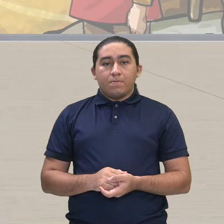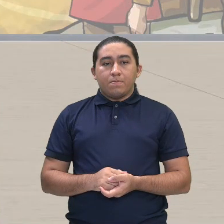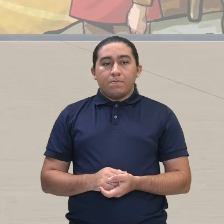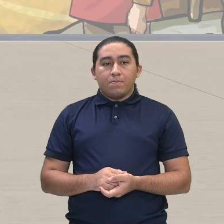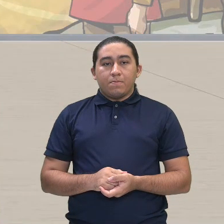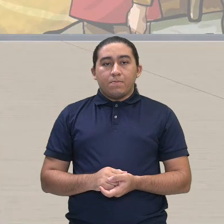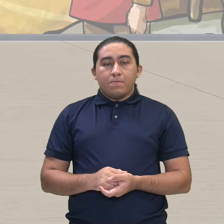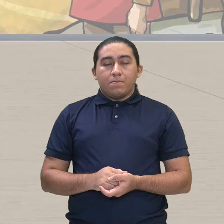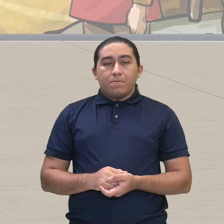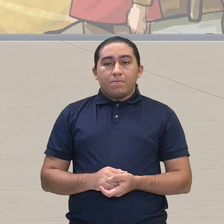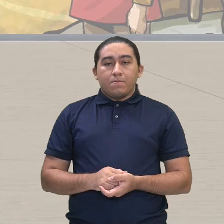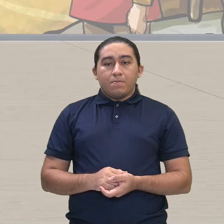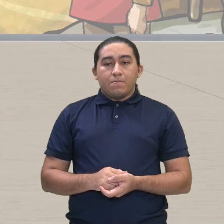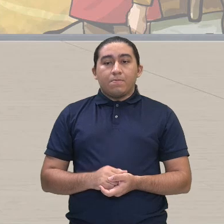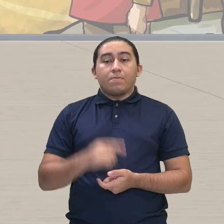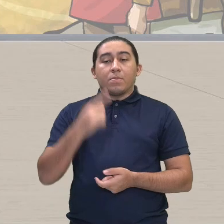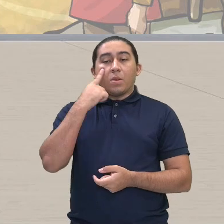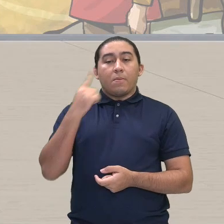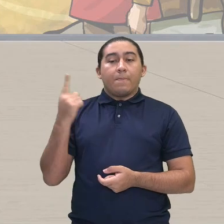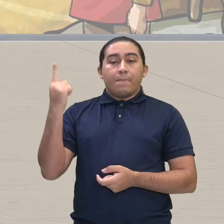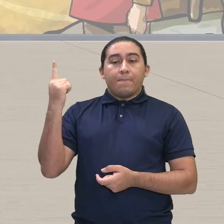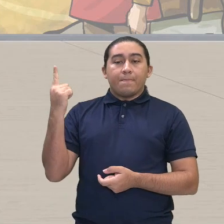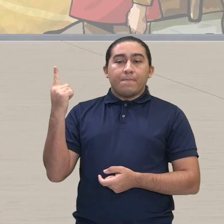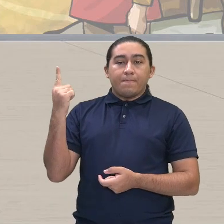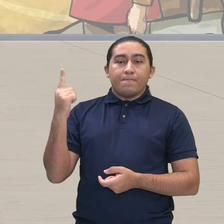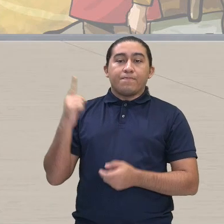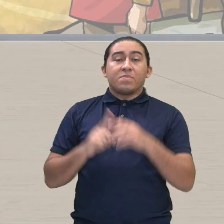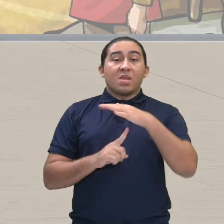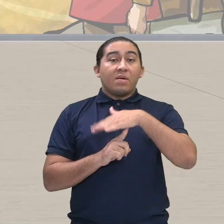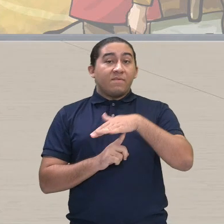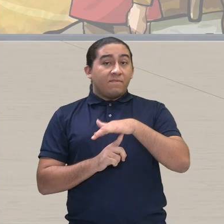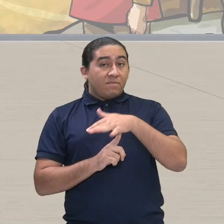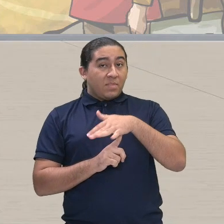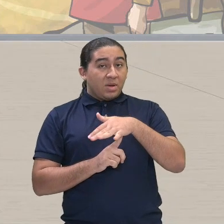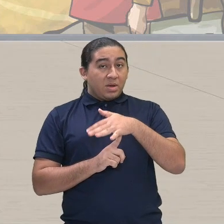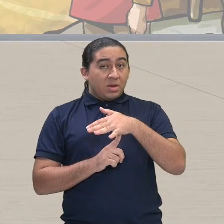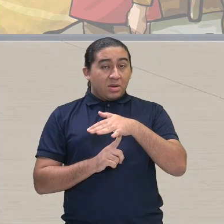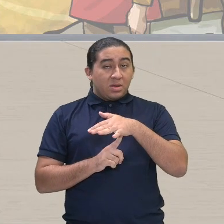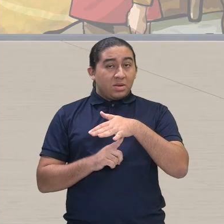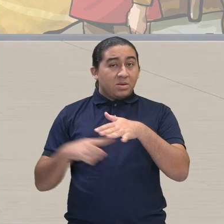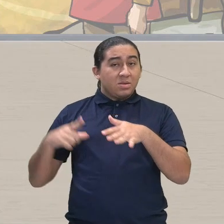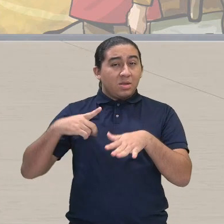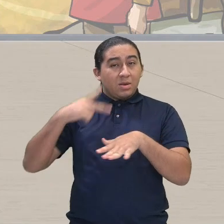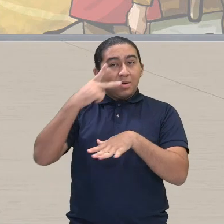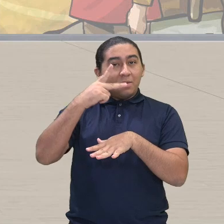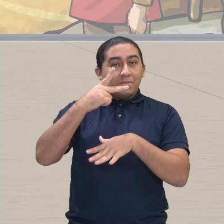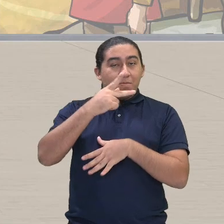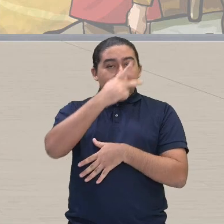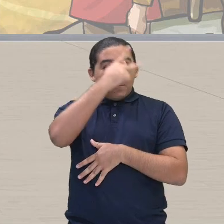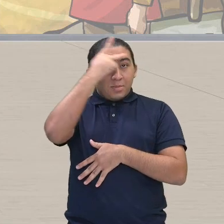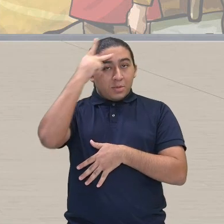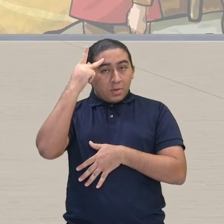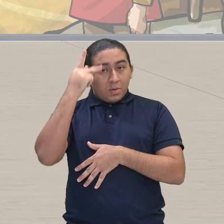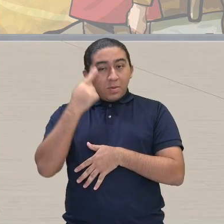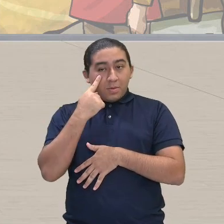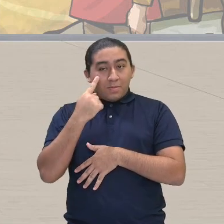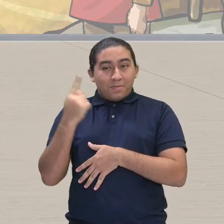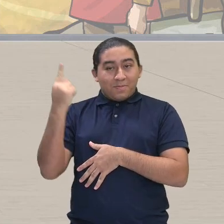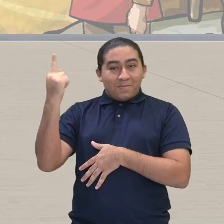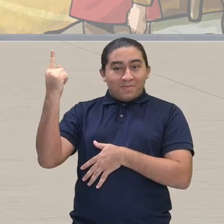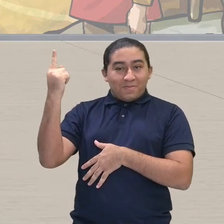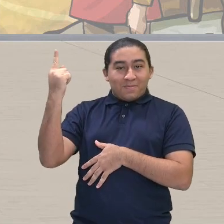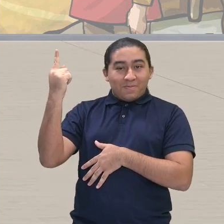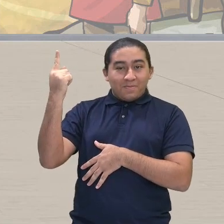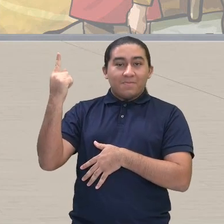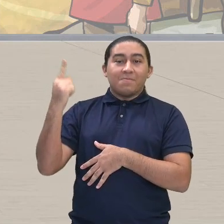Então aqui, ó, tô no meio da feira, você não está ouvindo aí o barulho do pessoal conversando, falando alto, barulho de feira? Eu também não estou,